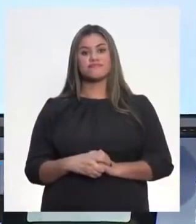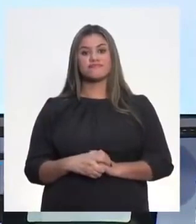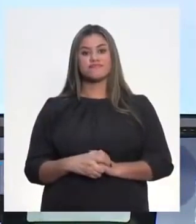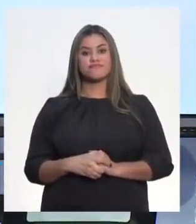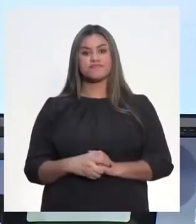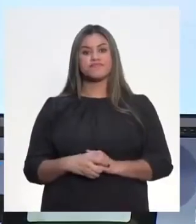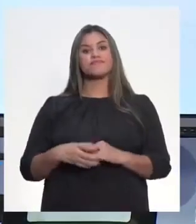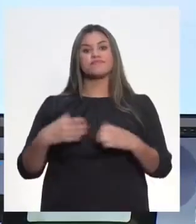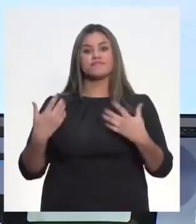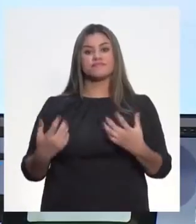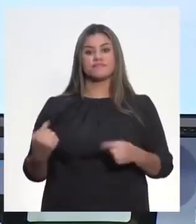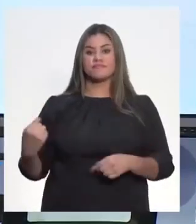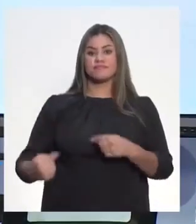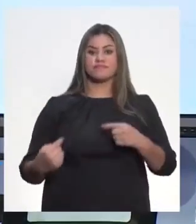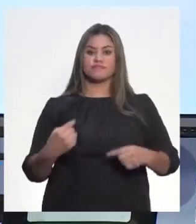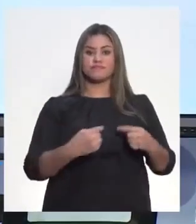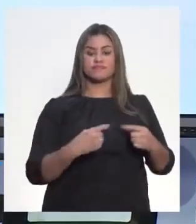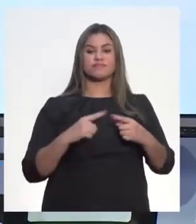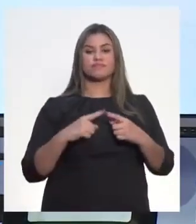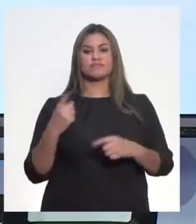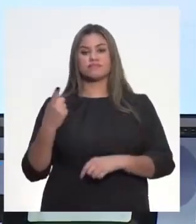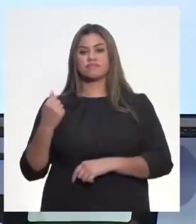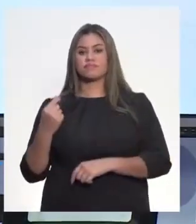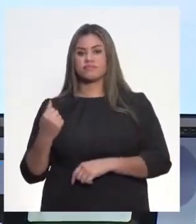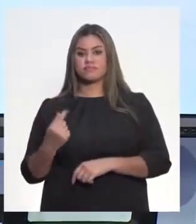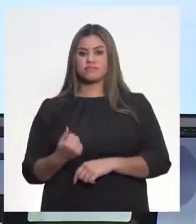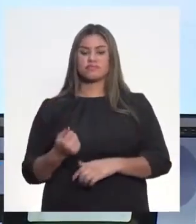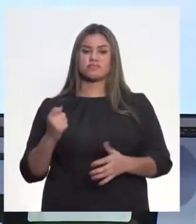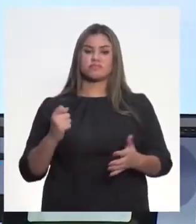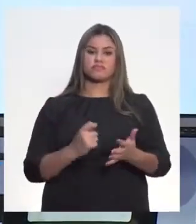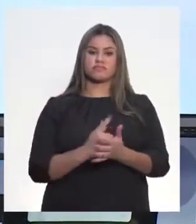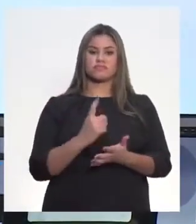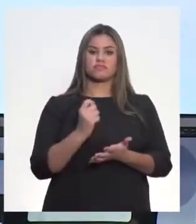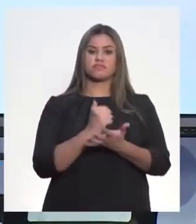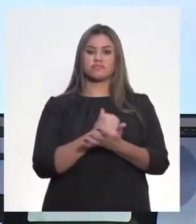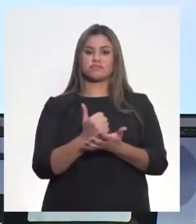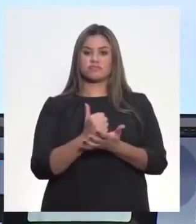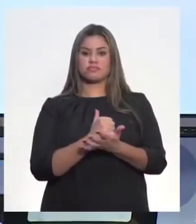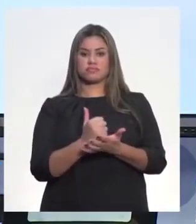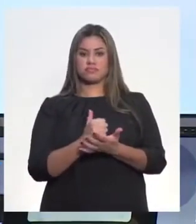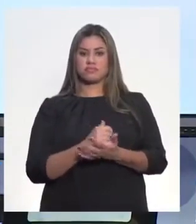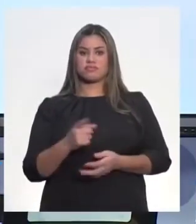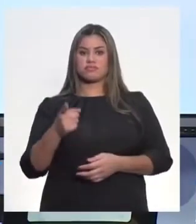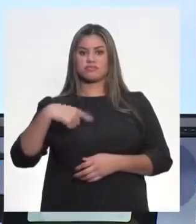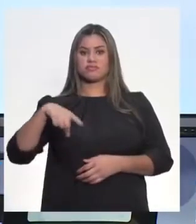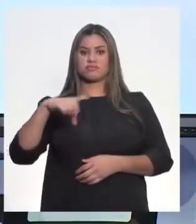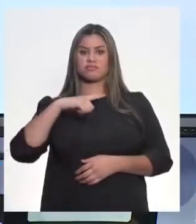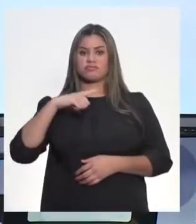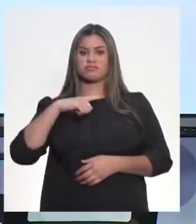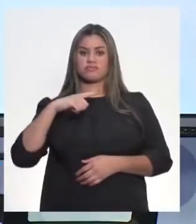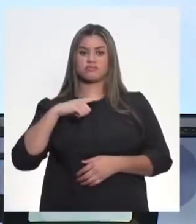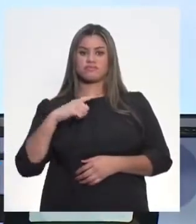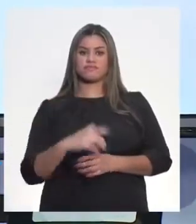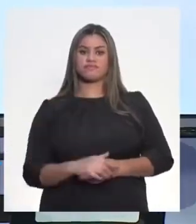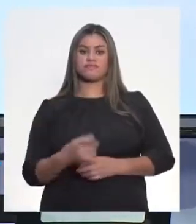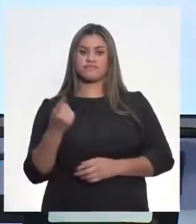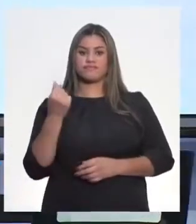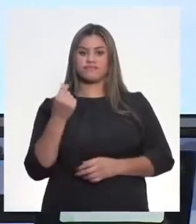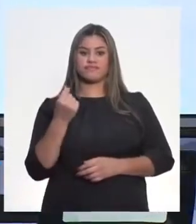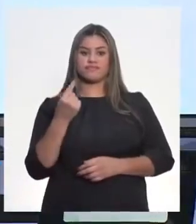nessa discussão sobre o preço da compra do videogame, nós tínhamos um